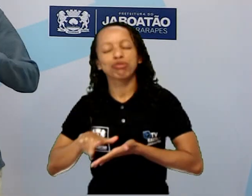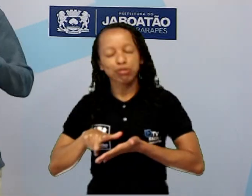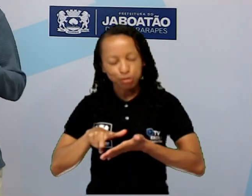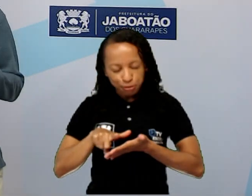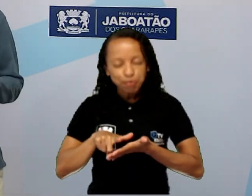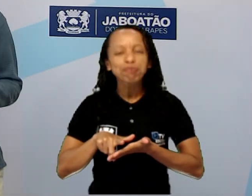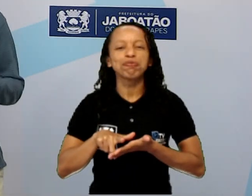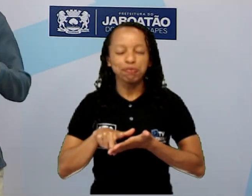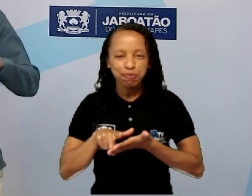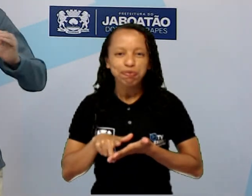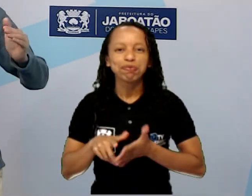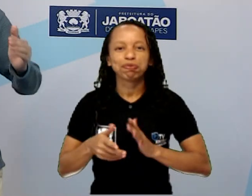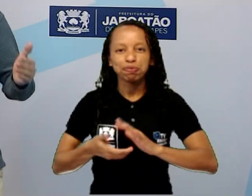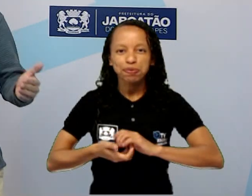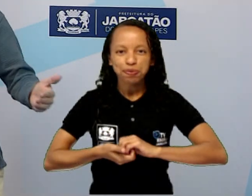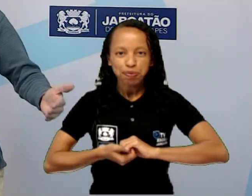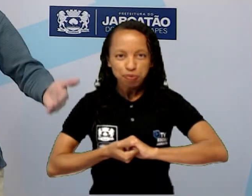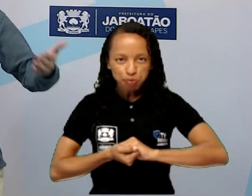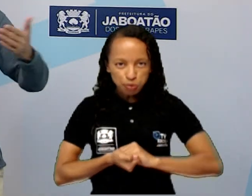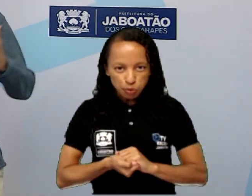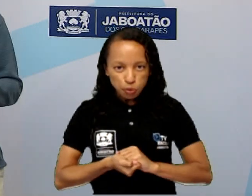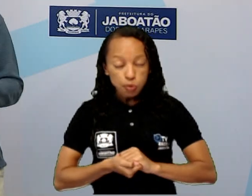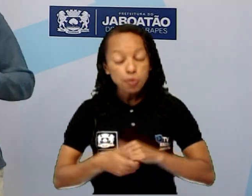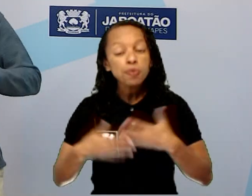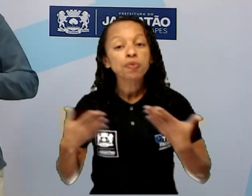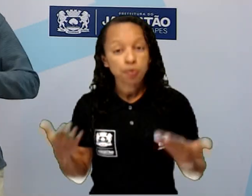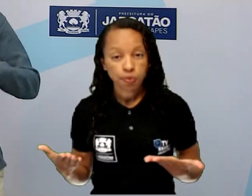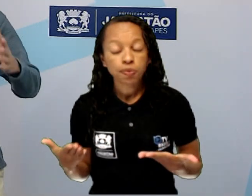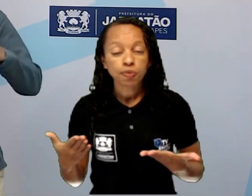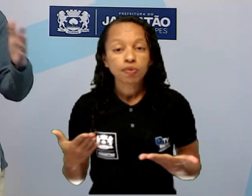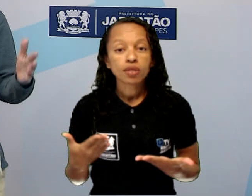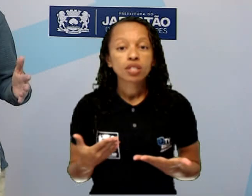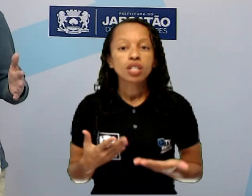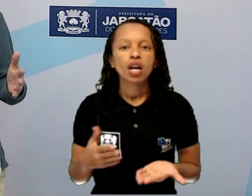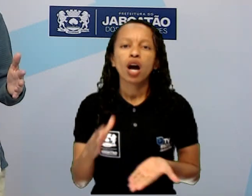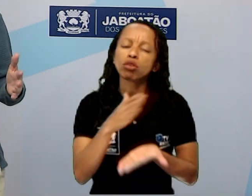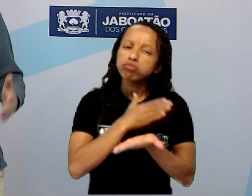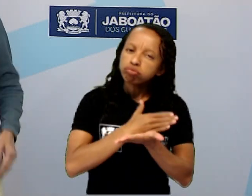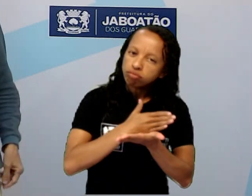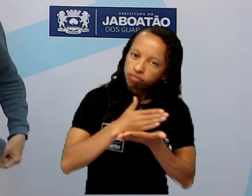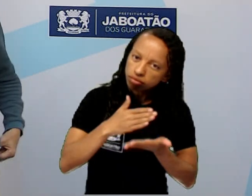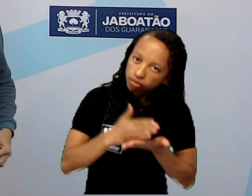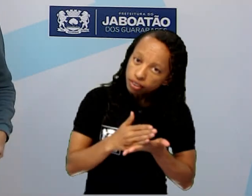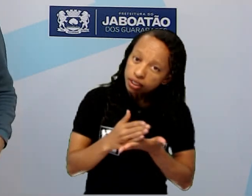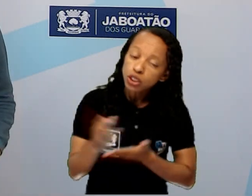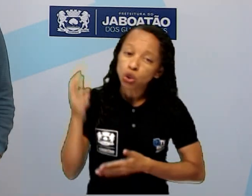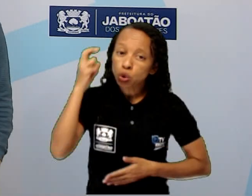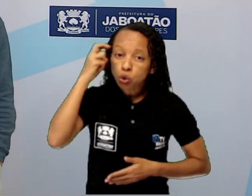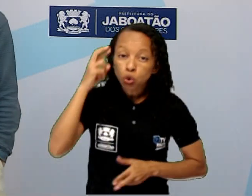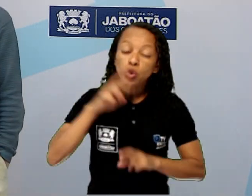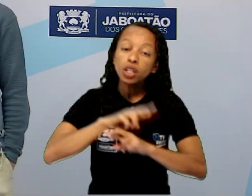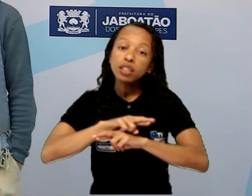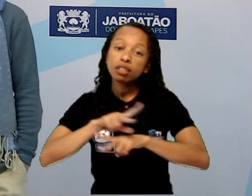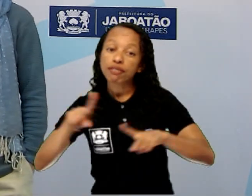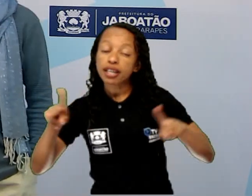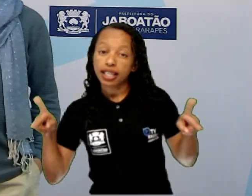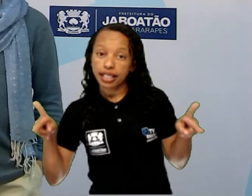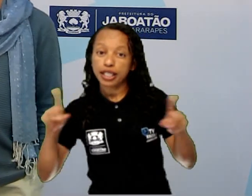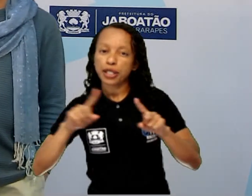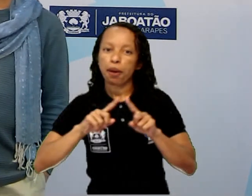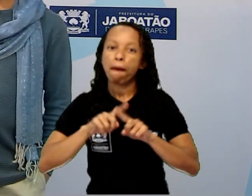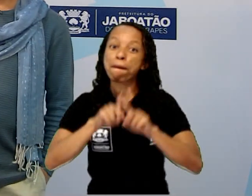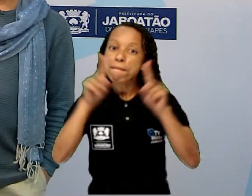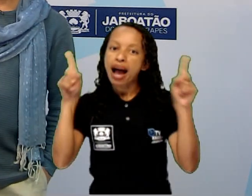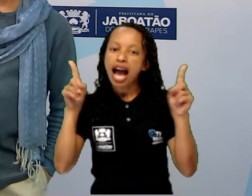mitos, mas no início eram culturas totalmente diferentes, ok? A mistura dessas 3